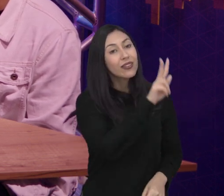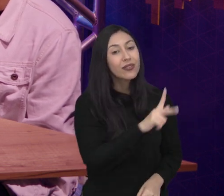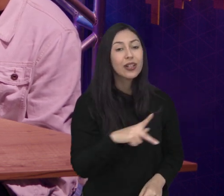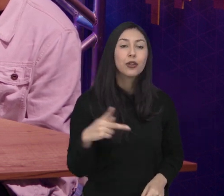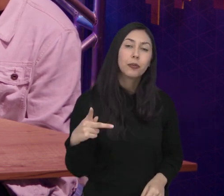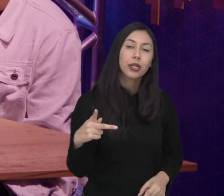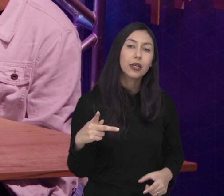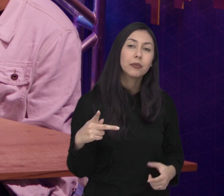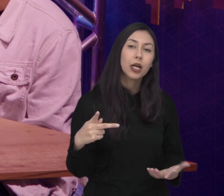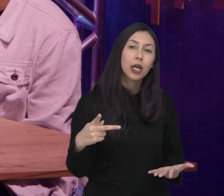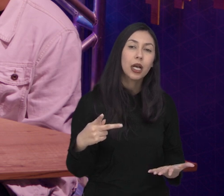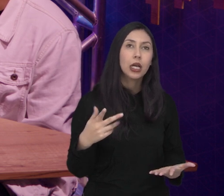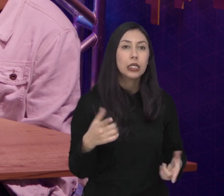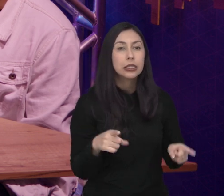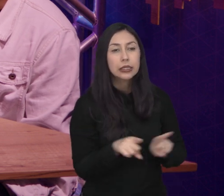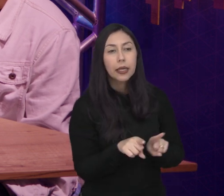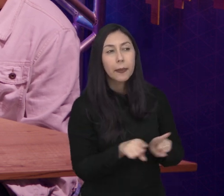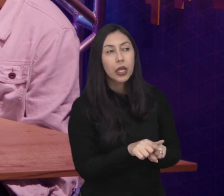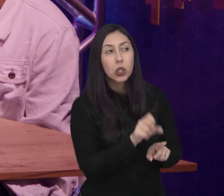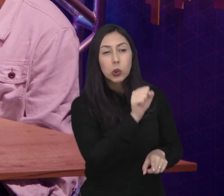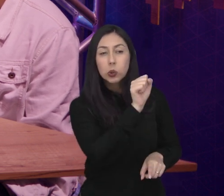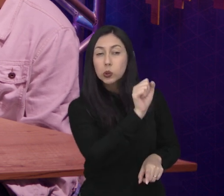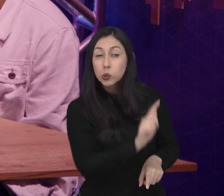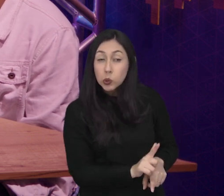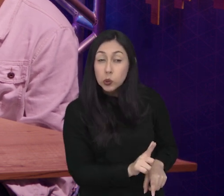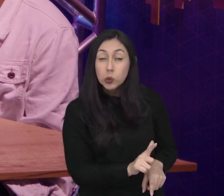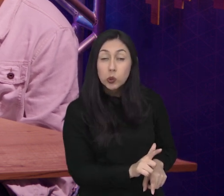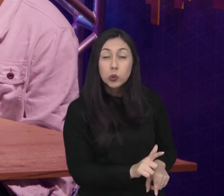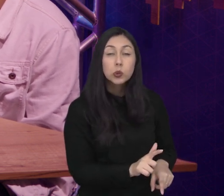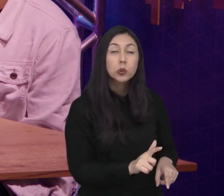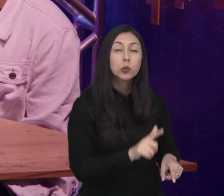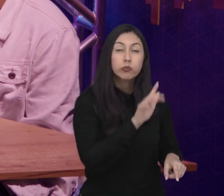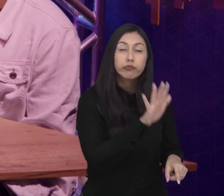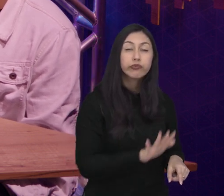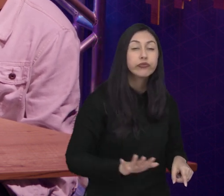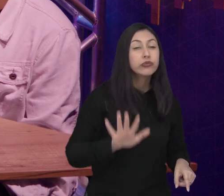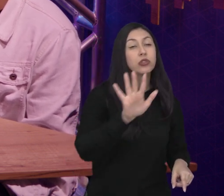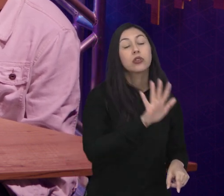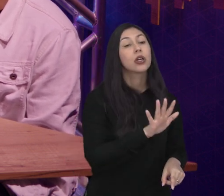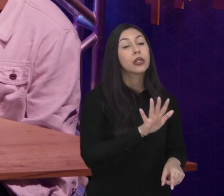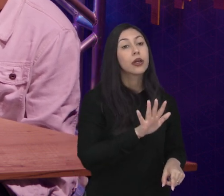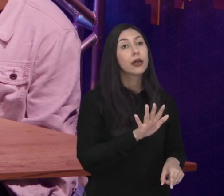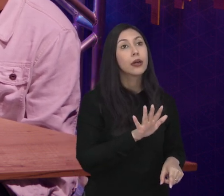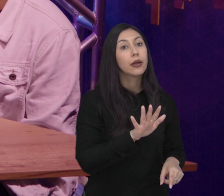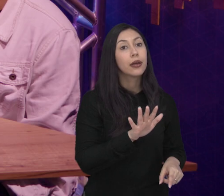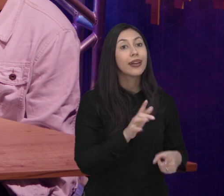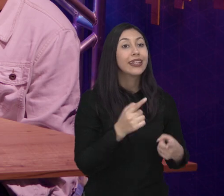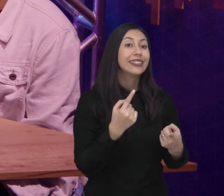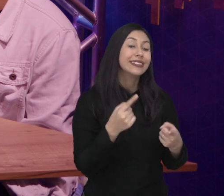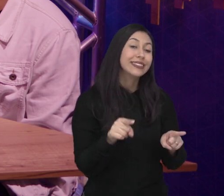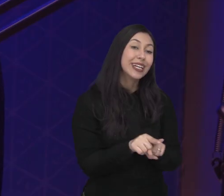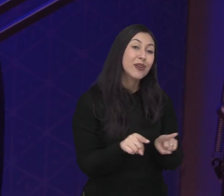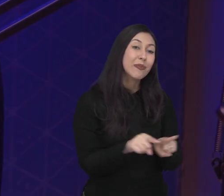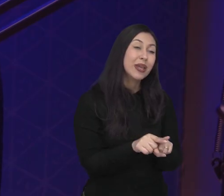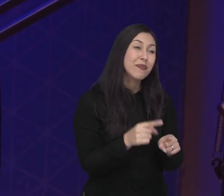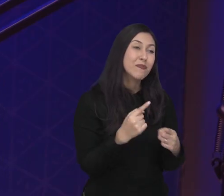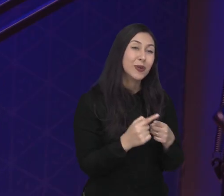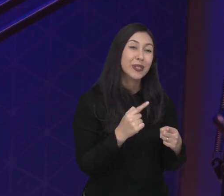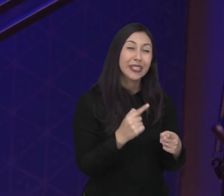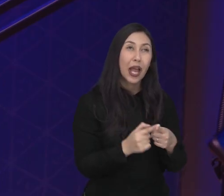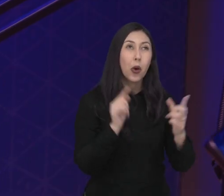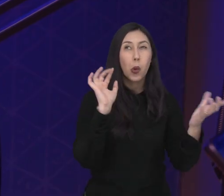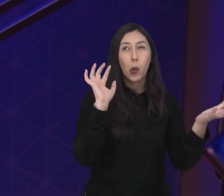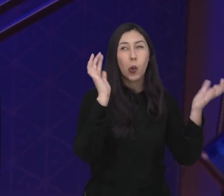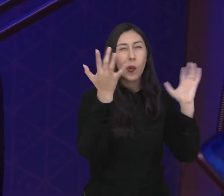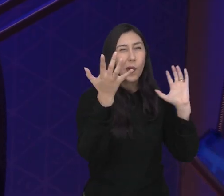nossa região, né, pensando então, acredito que sul, sudeste, talvez mais sudeste ainda, e muito por conta da